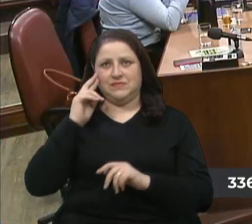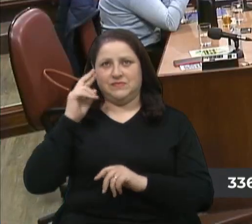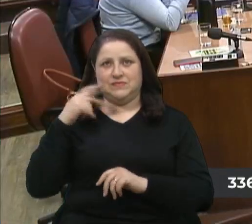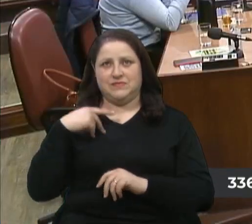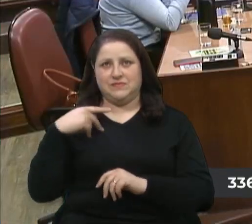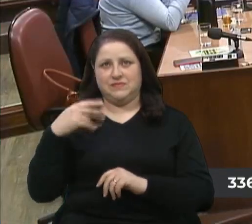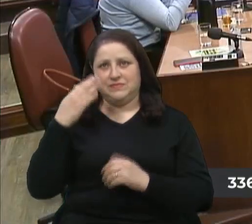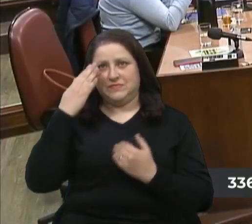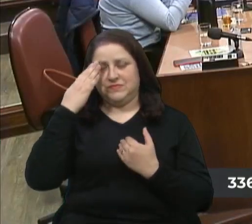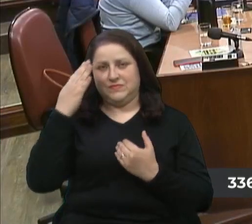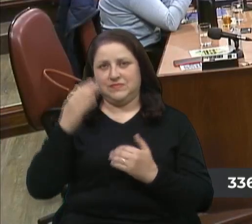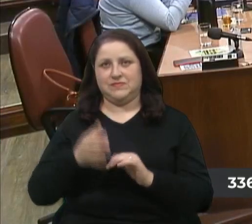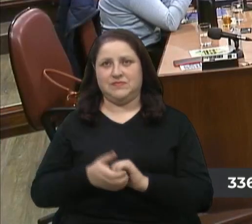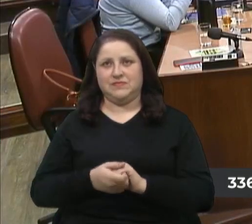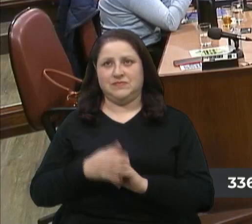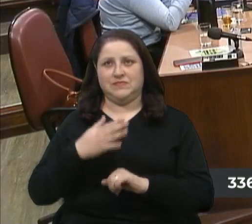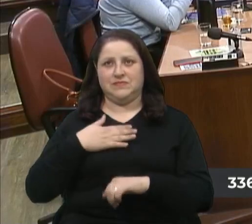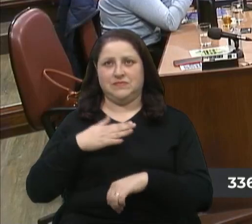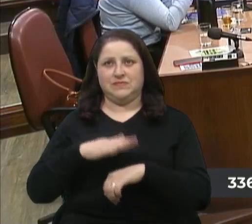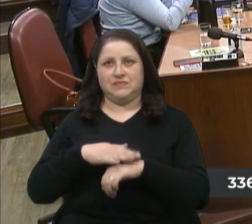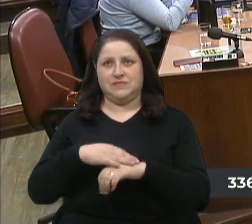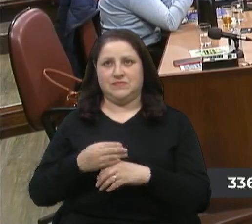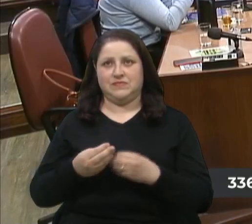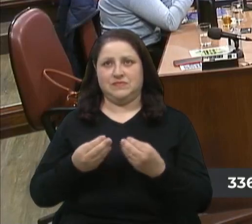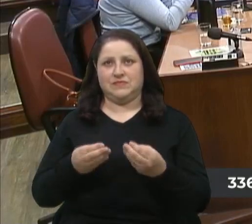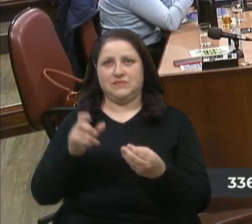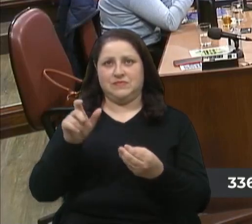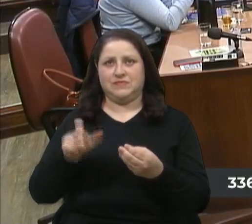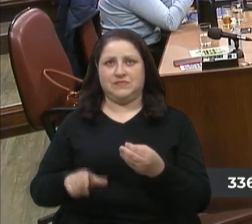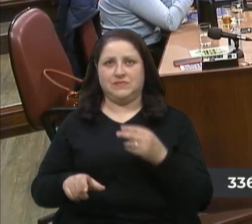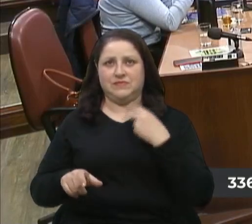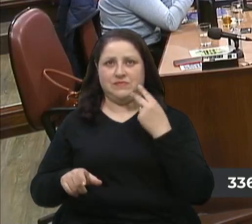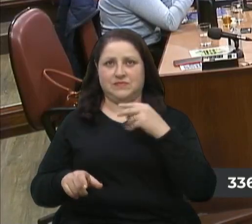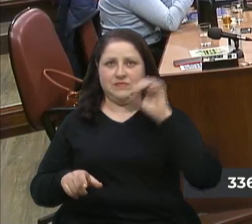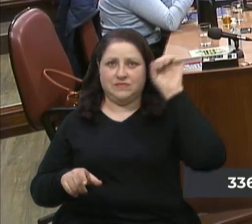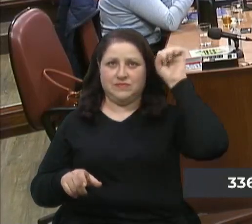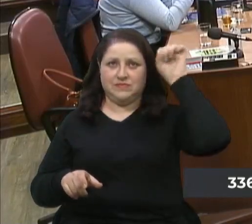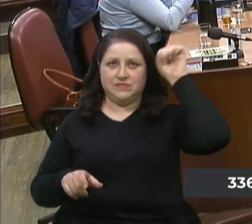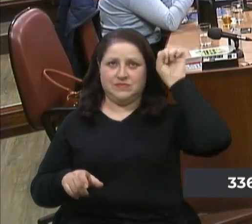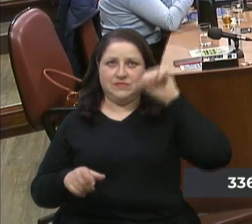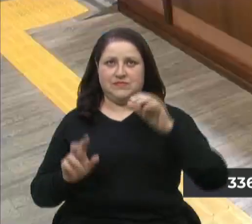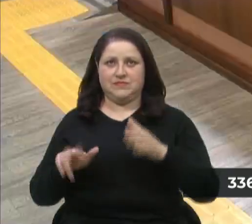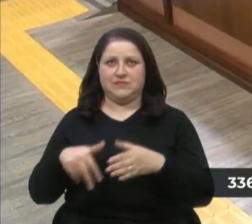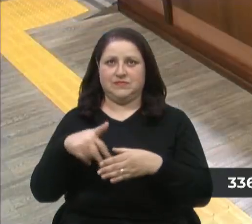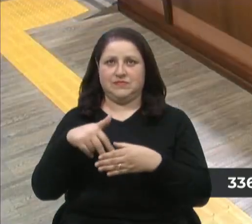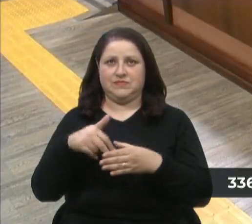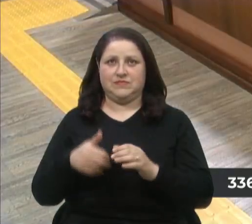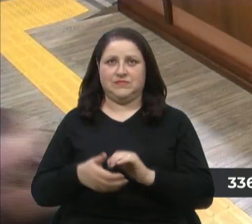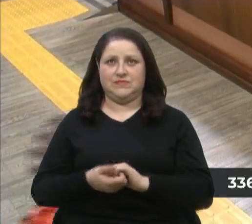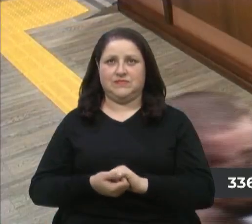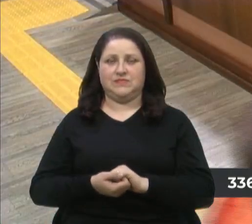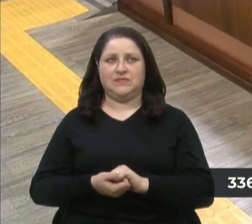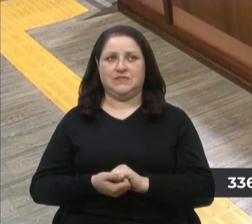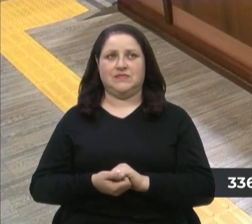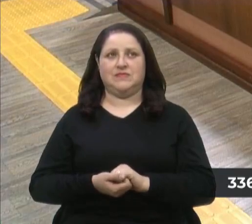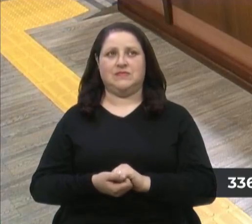obrigado. Cedo meu espaço ao vereador Clóvis Xuxa. Clóvis de Oliveira, na tribuna.